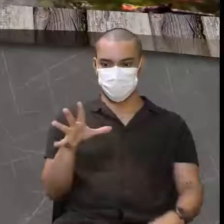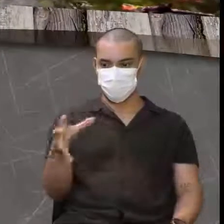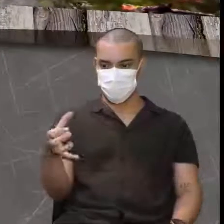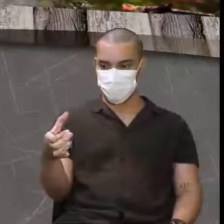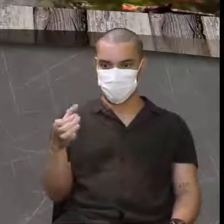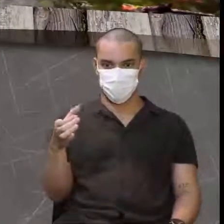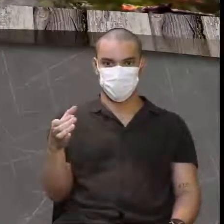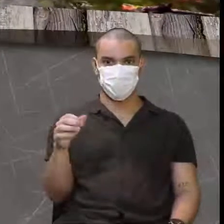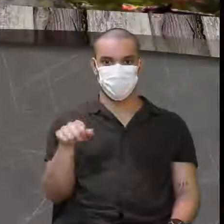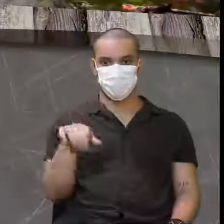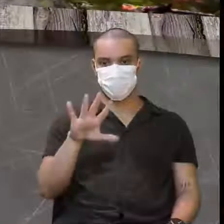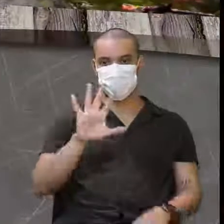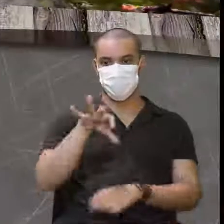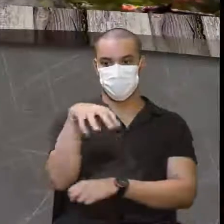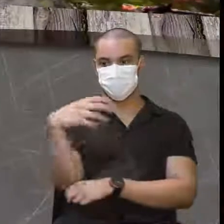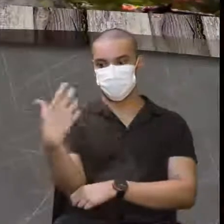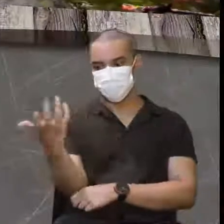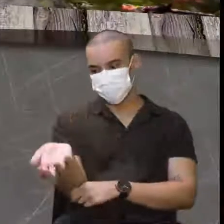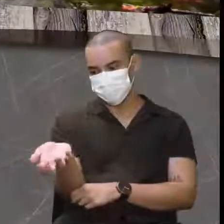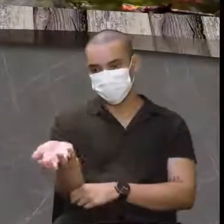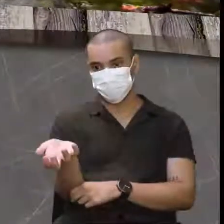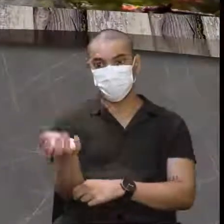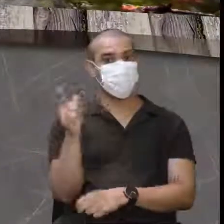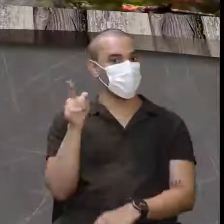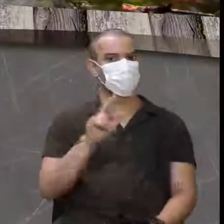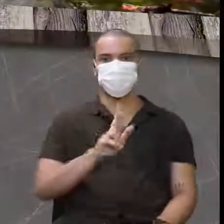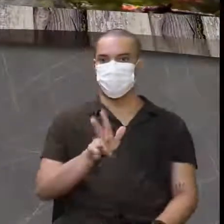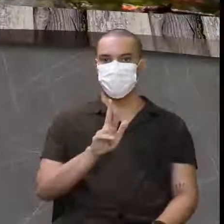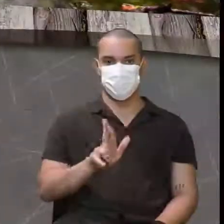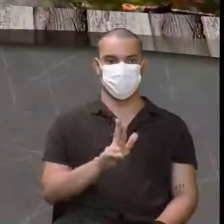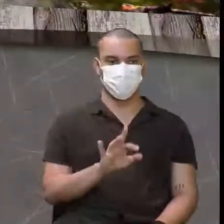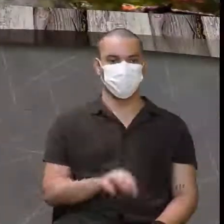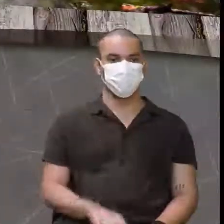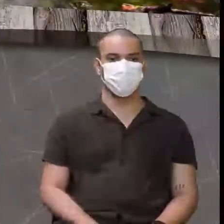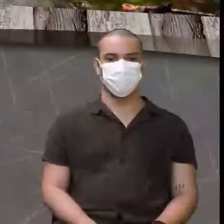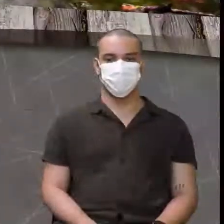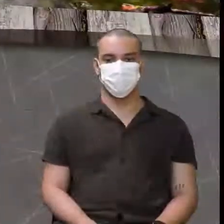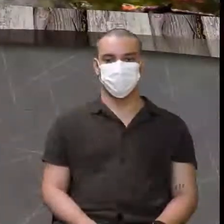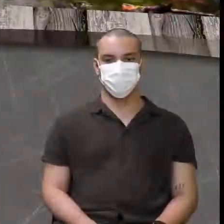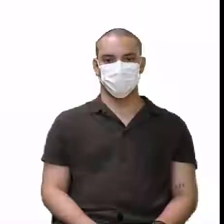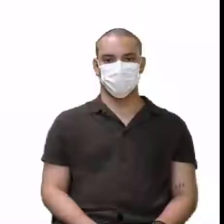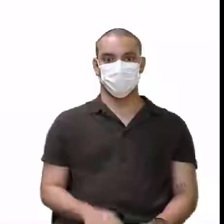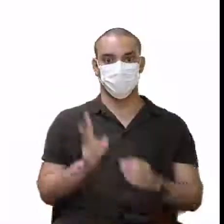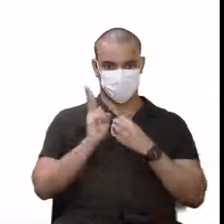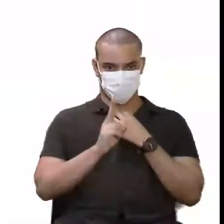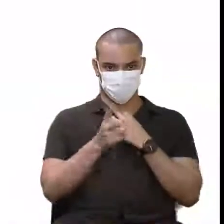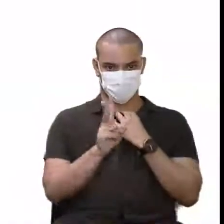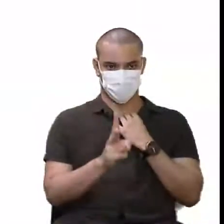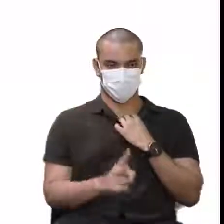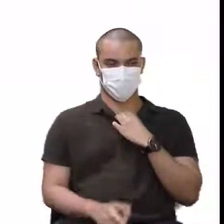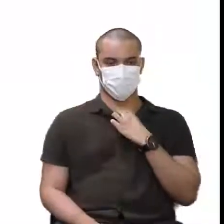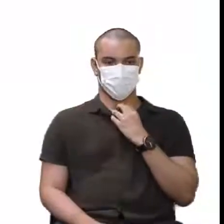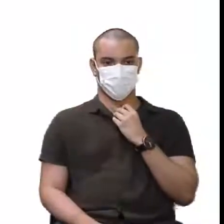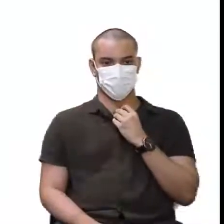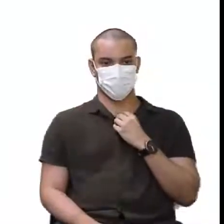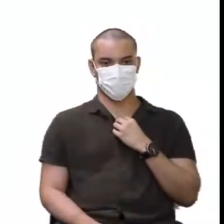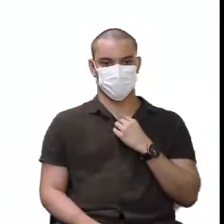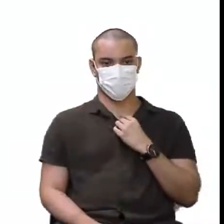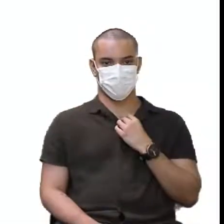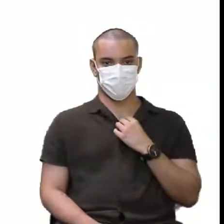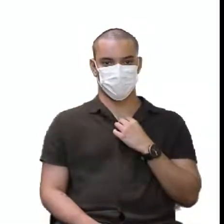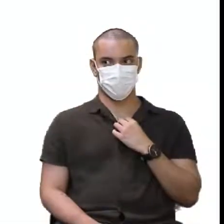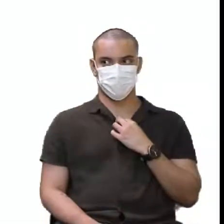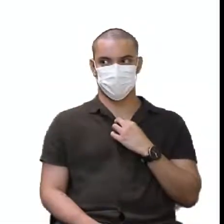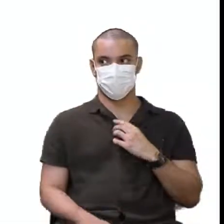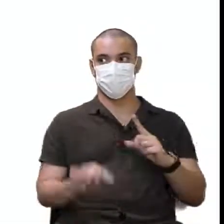na pétala dela, ela já vai... E essas não. Vamos lá? Seguindo no material.